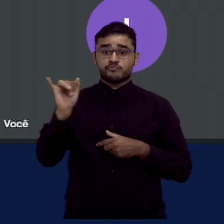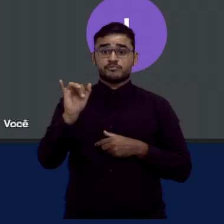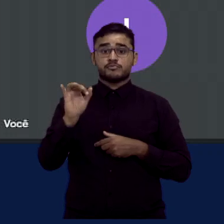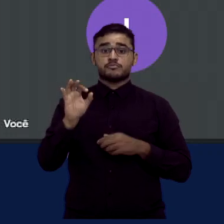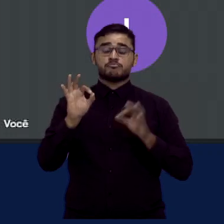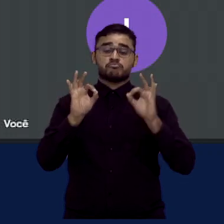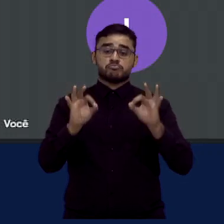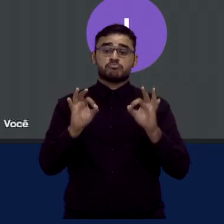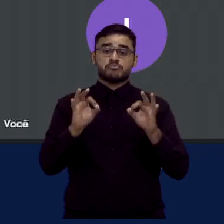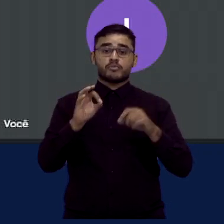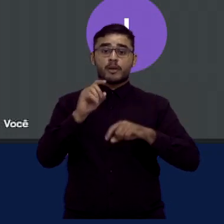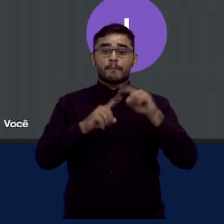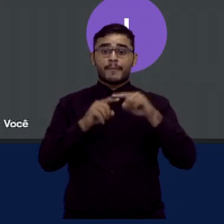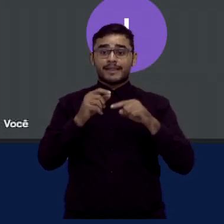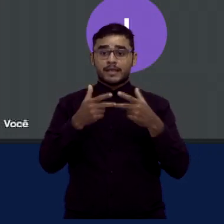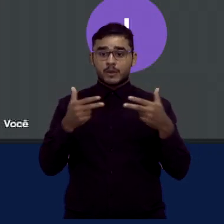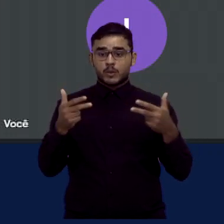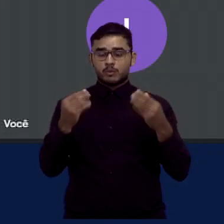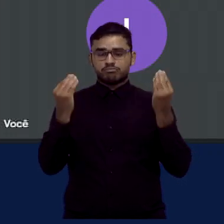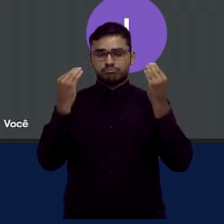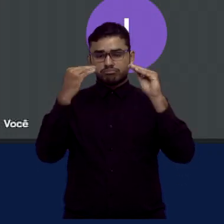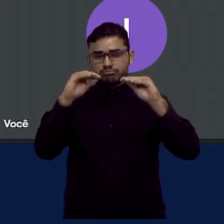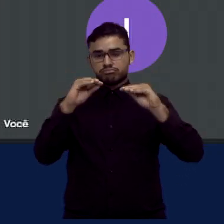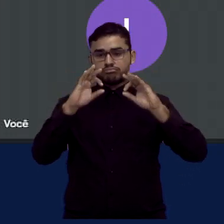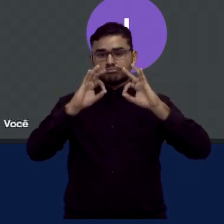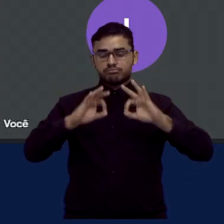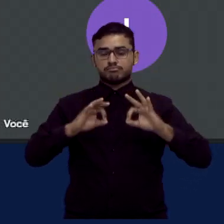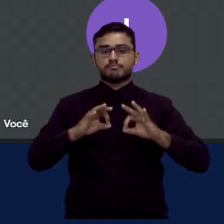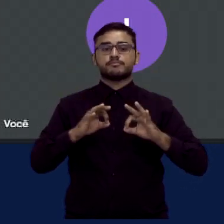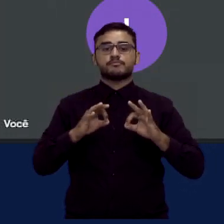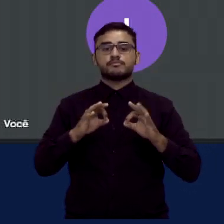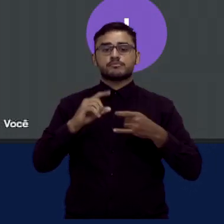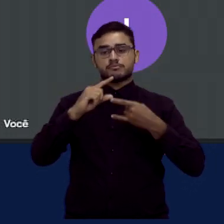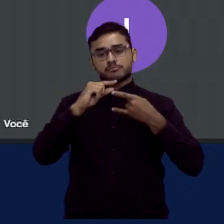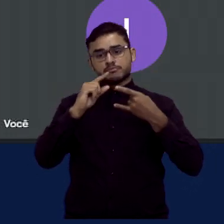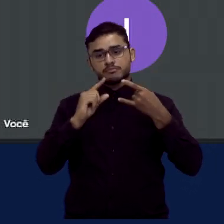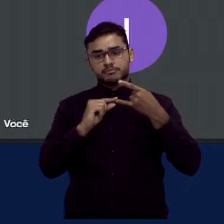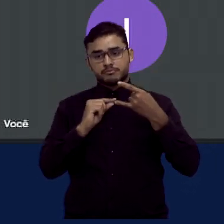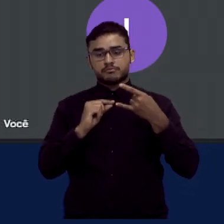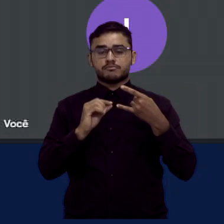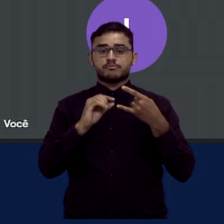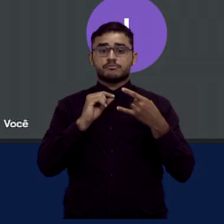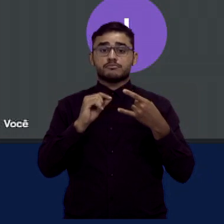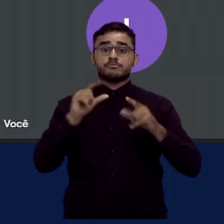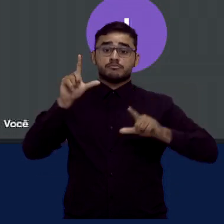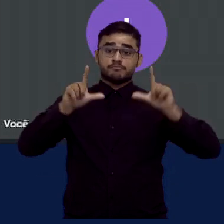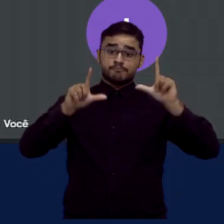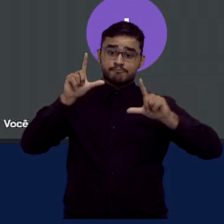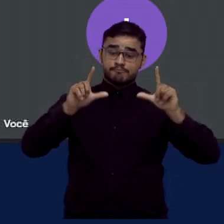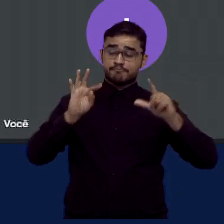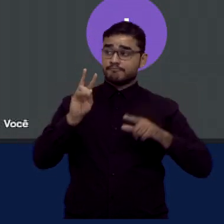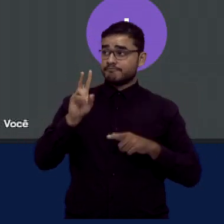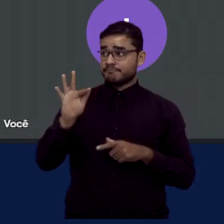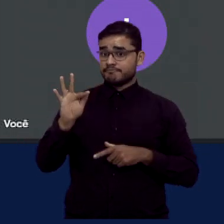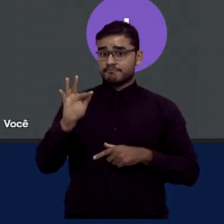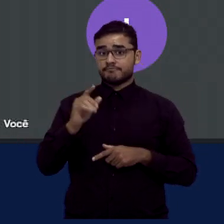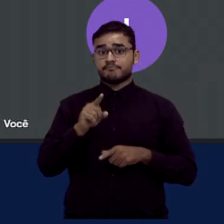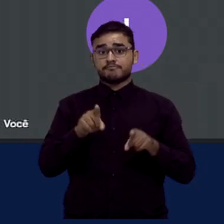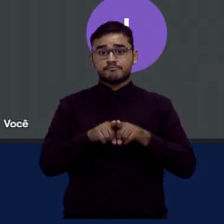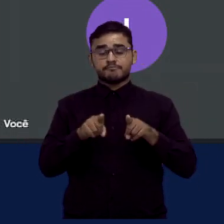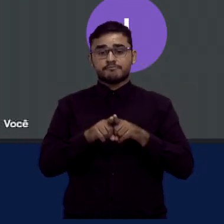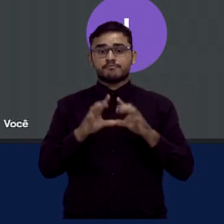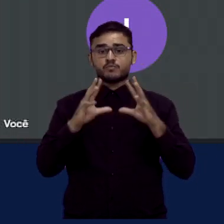soltando esse material tanto no canal do YouTube da TV Fortaleza, quanto na programação da TV